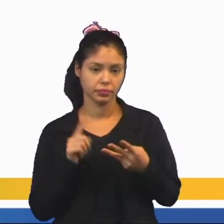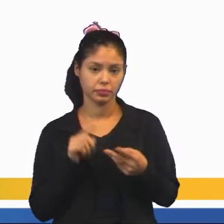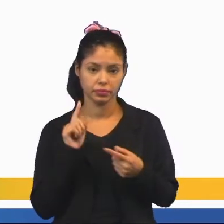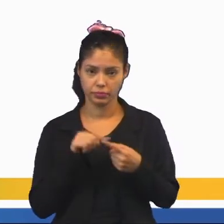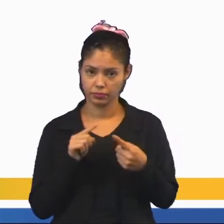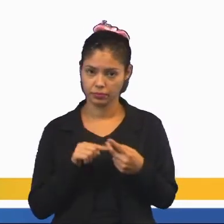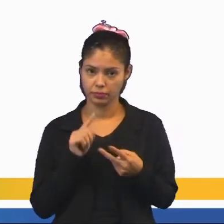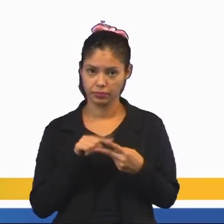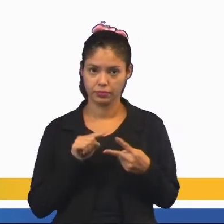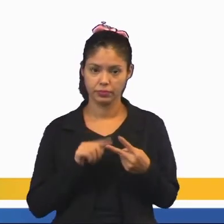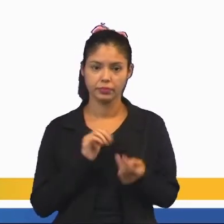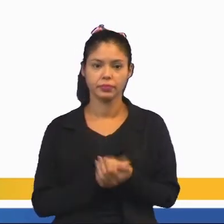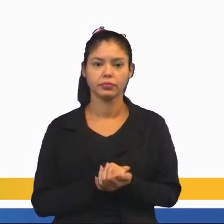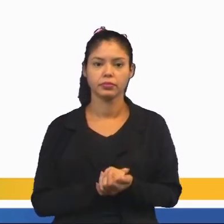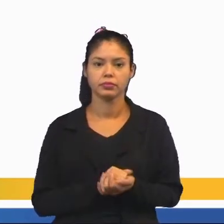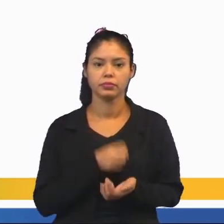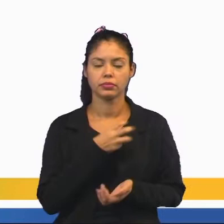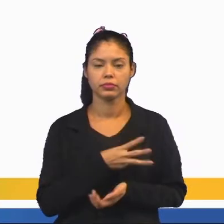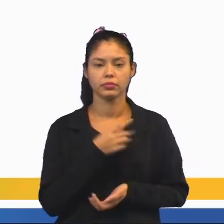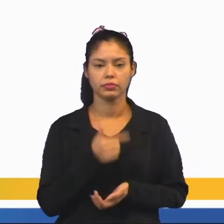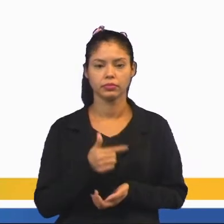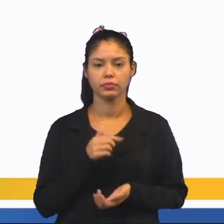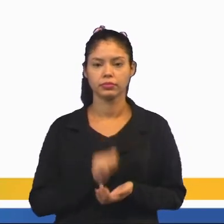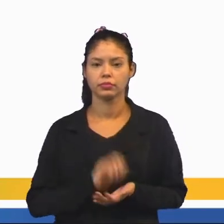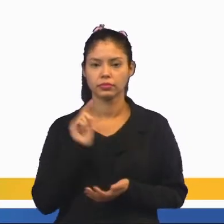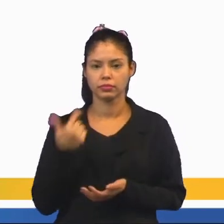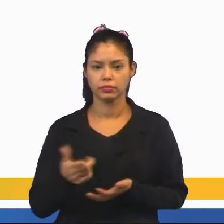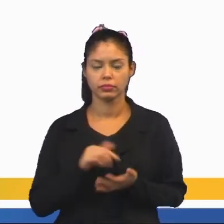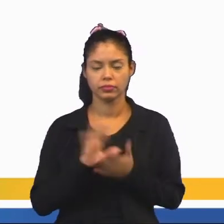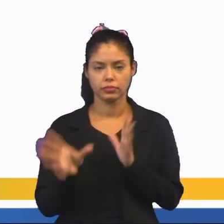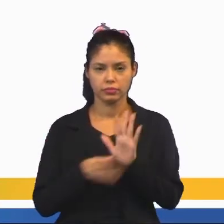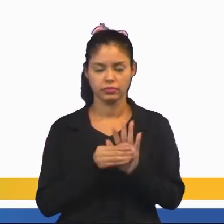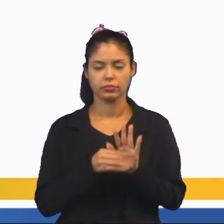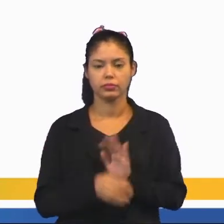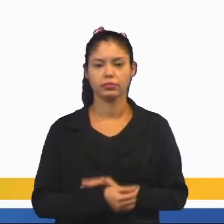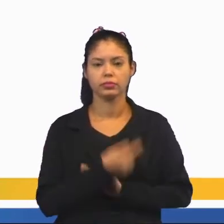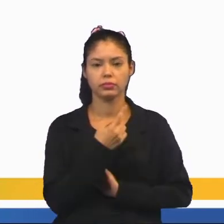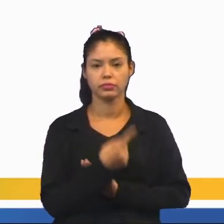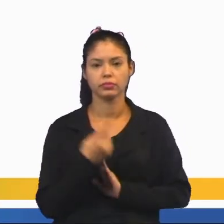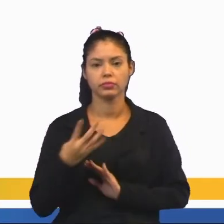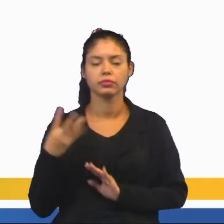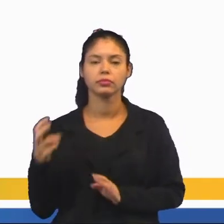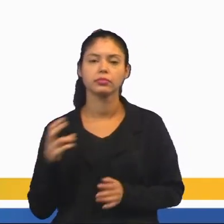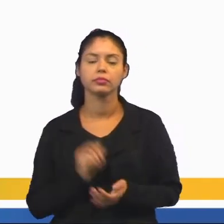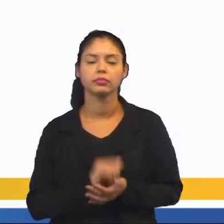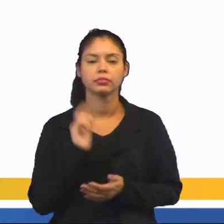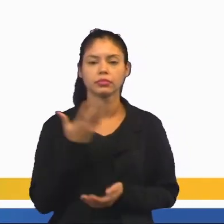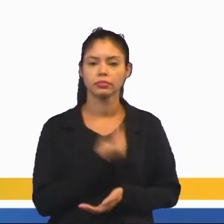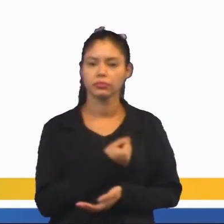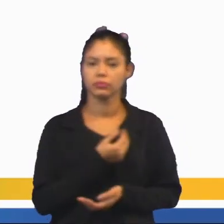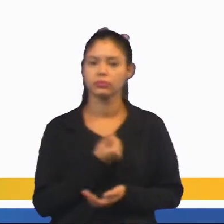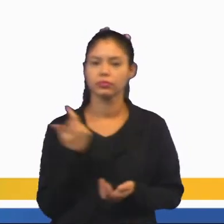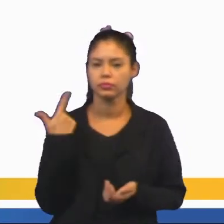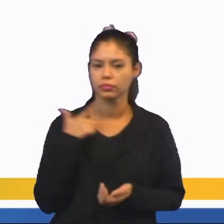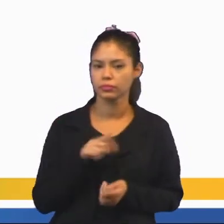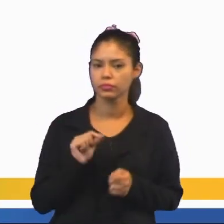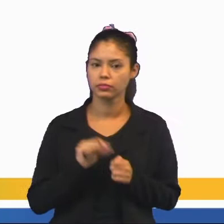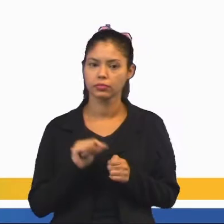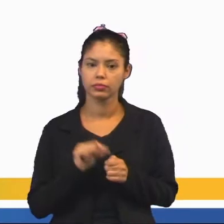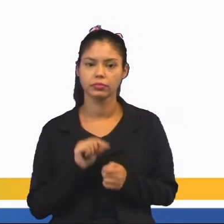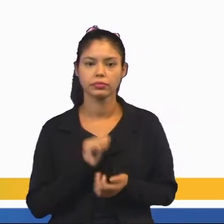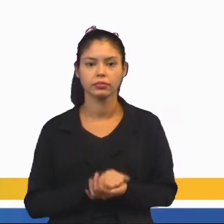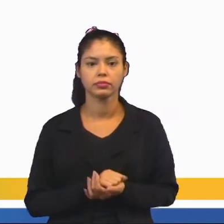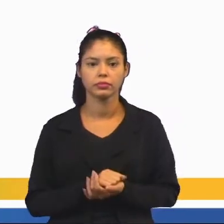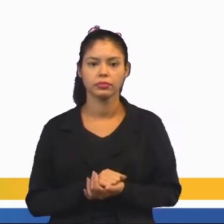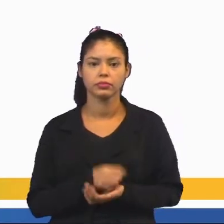dois primeiros números vão ser 3 e 2. Depois acrescenta o 1, 4 ou 5. Os números que conseguimos compor